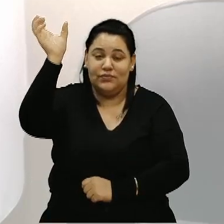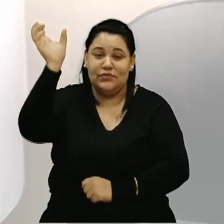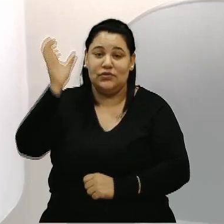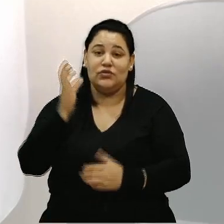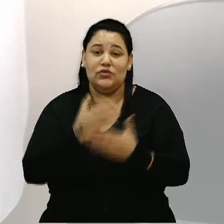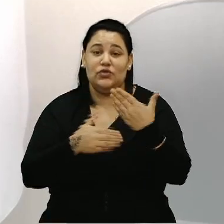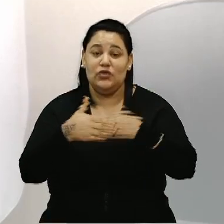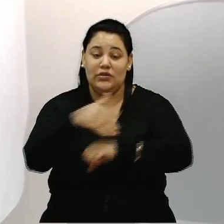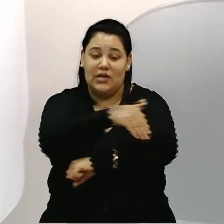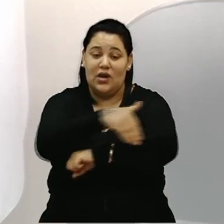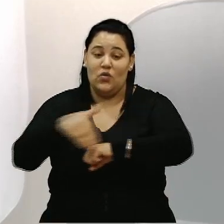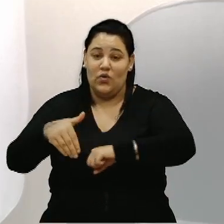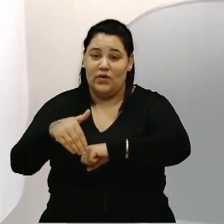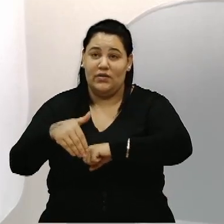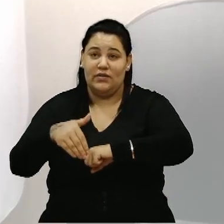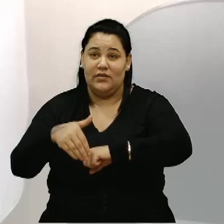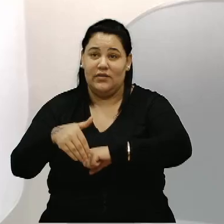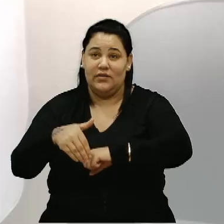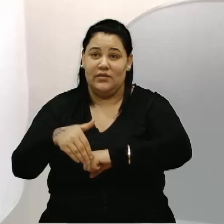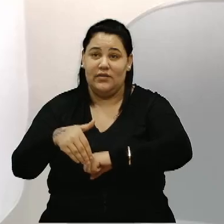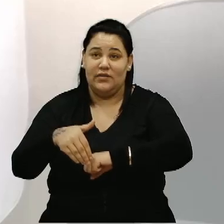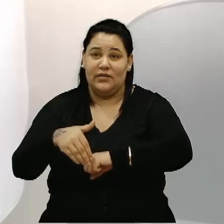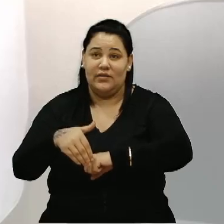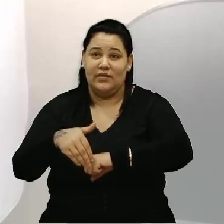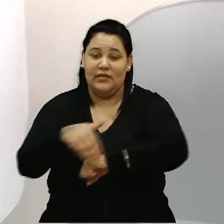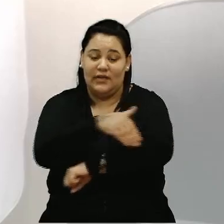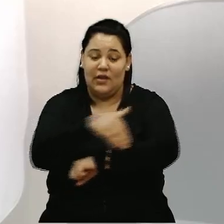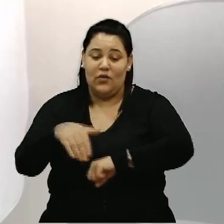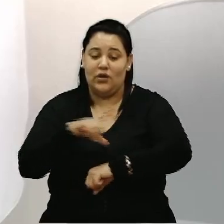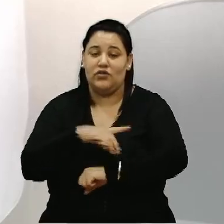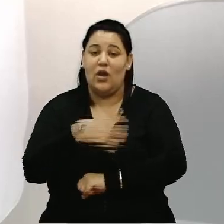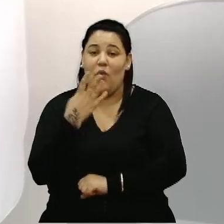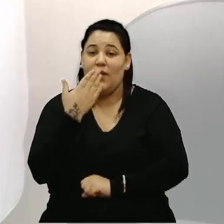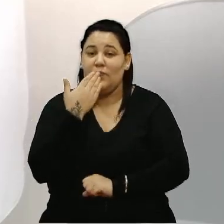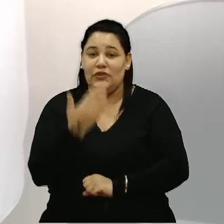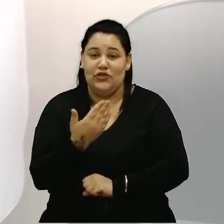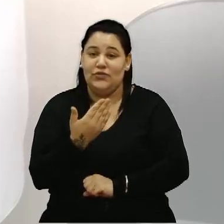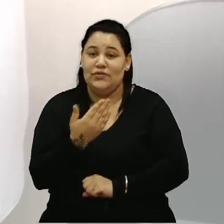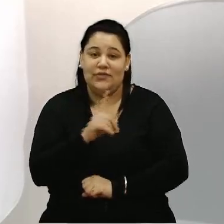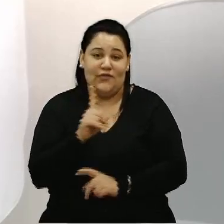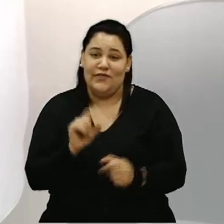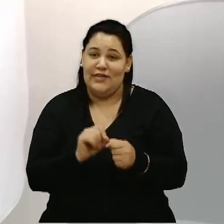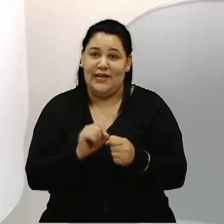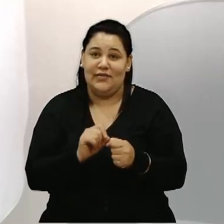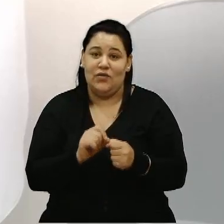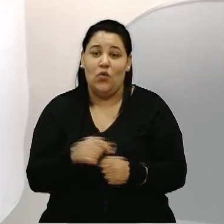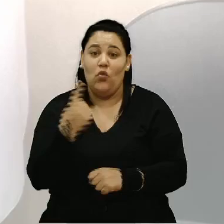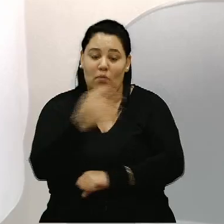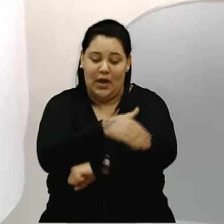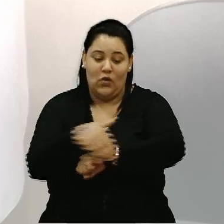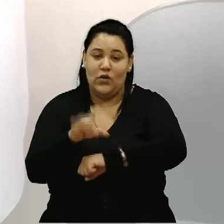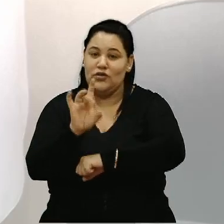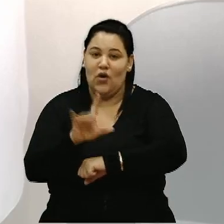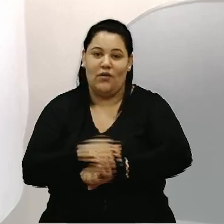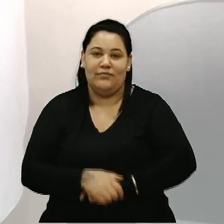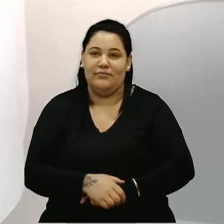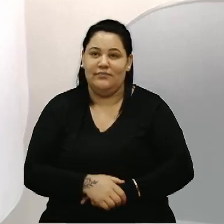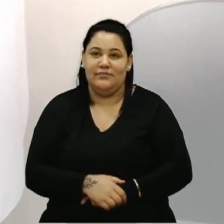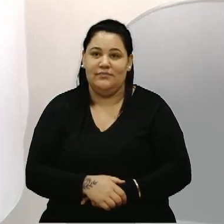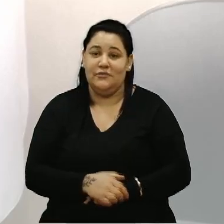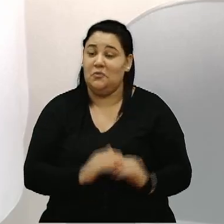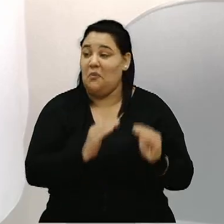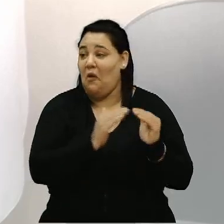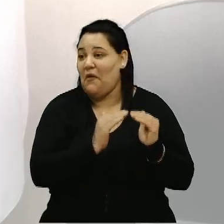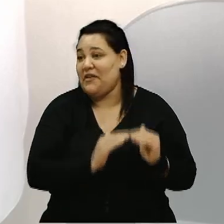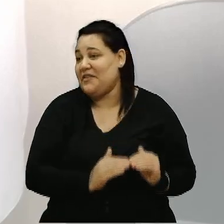as ruas. Numa que eu tinha 4 pedidos da mesma rua, não foi feita. Uma rua só não foi feita, né? Mas são coincidências,